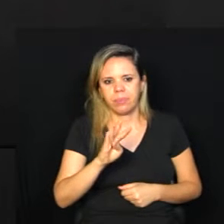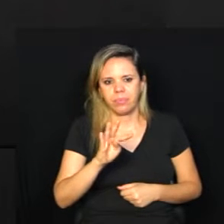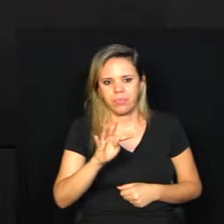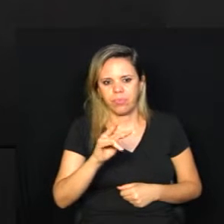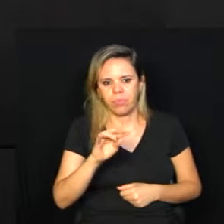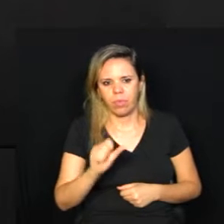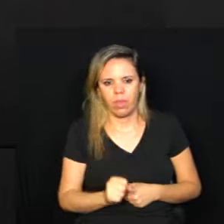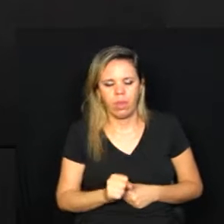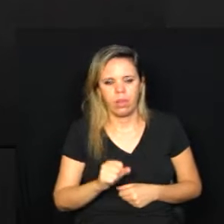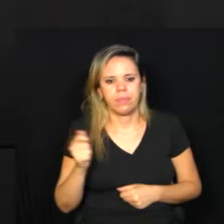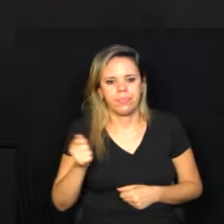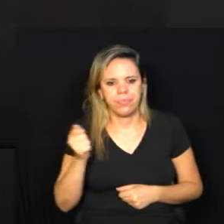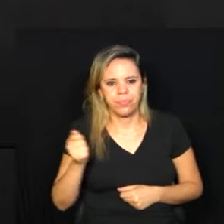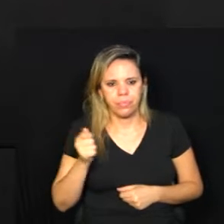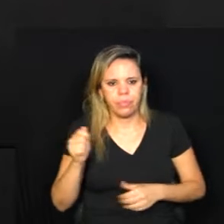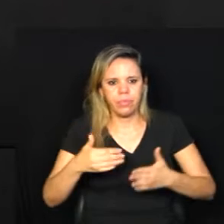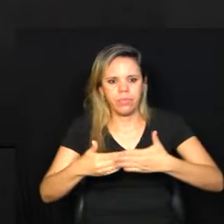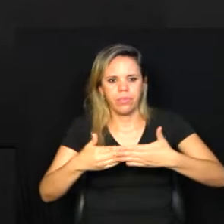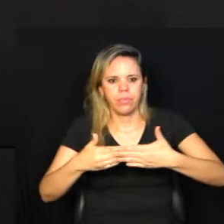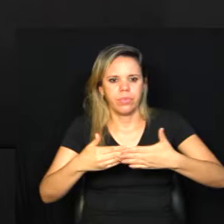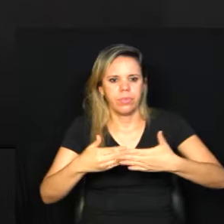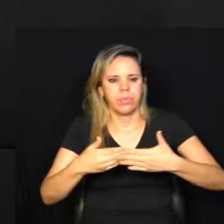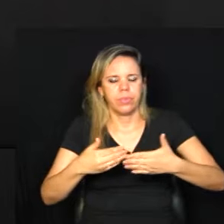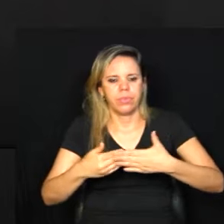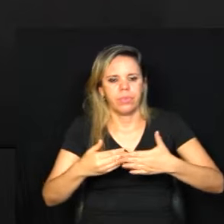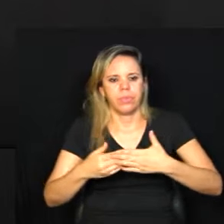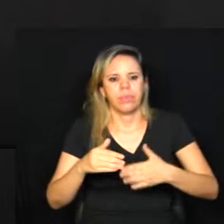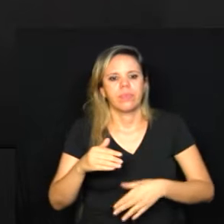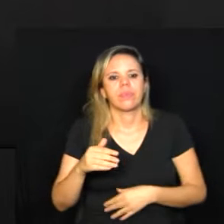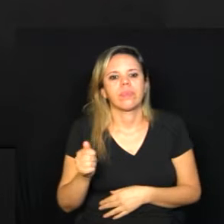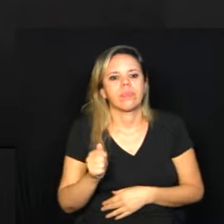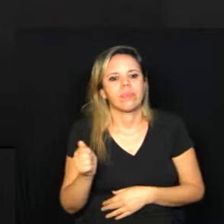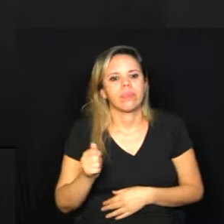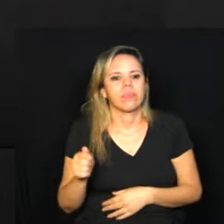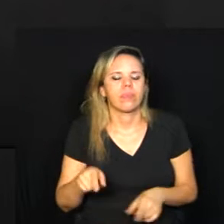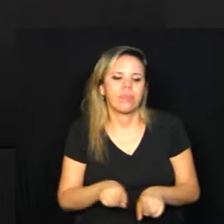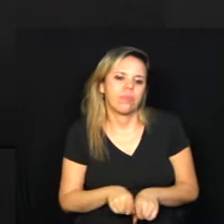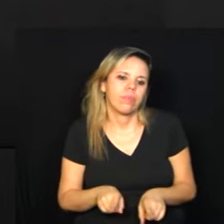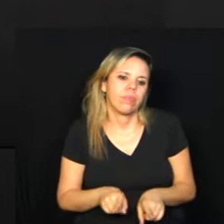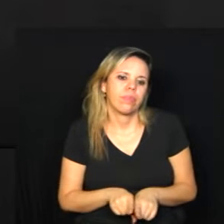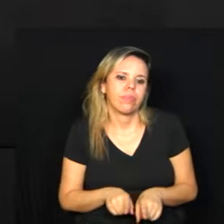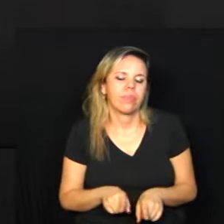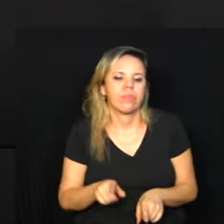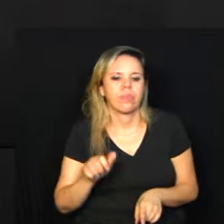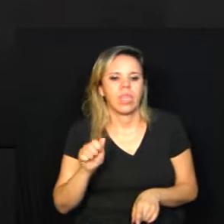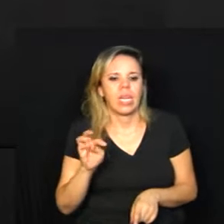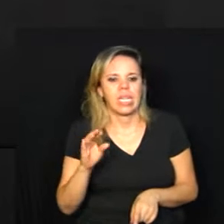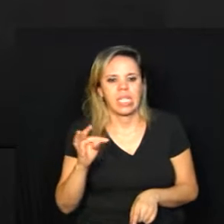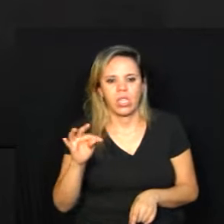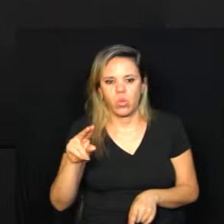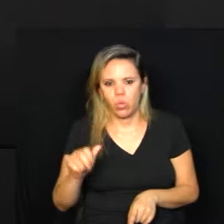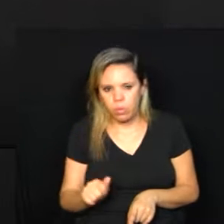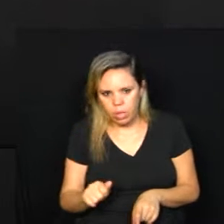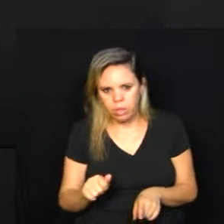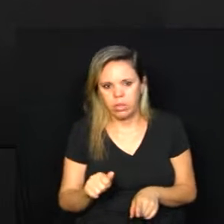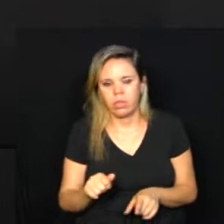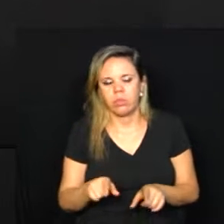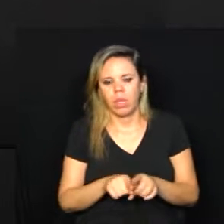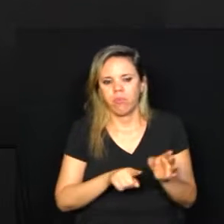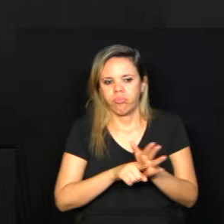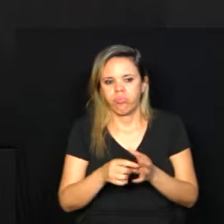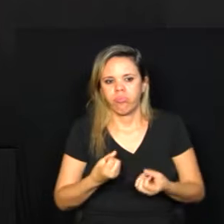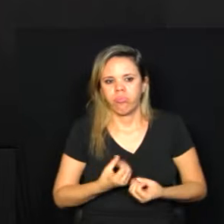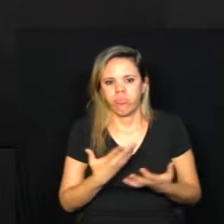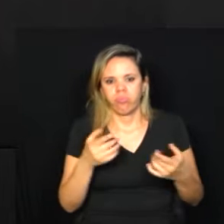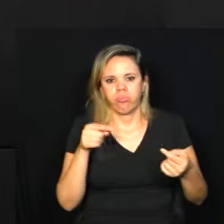Preto, Araraquara, São José do Rio Preto e Araçatuba. A gente tem aí, inclusive, esses dados, olha, de acordo com